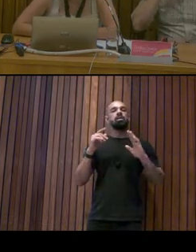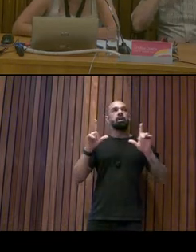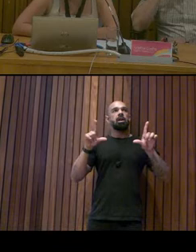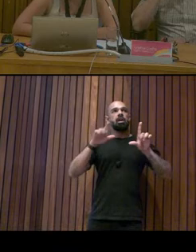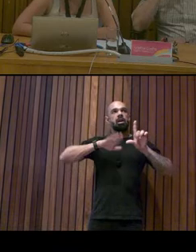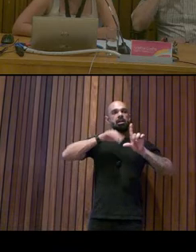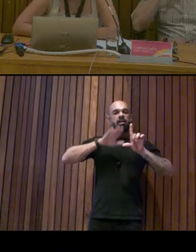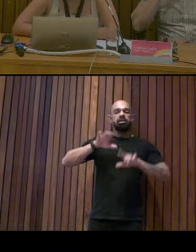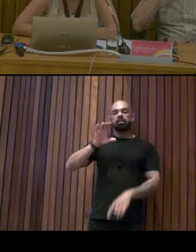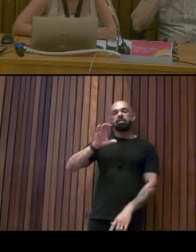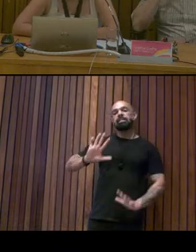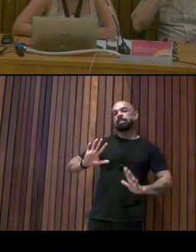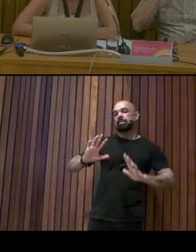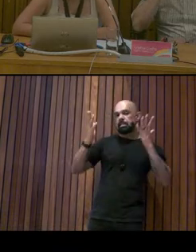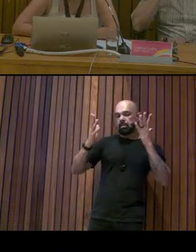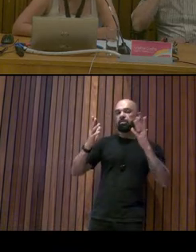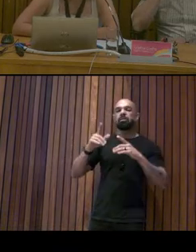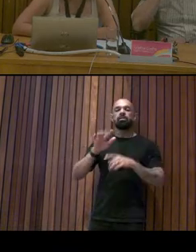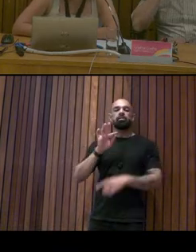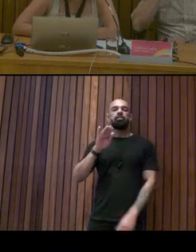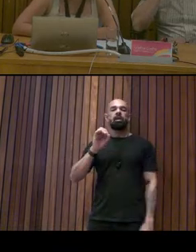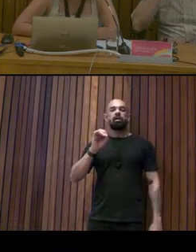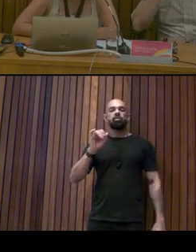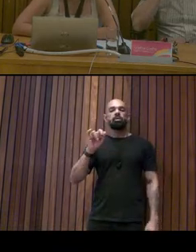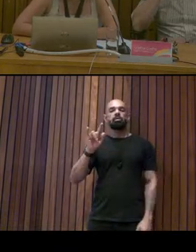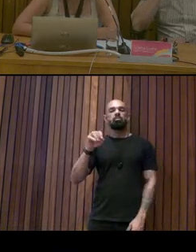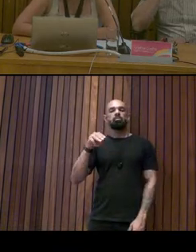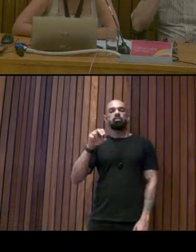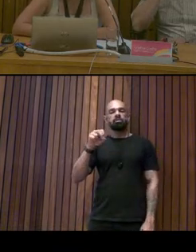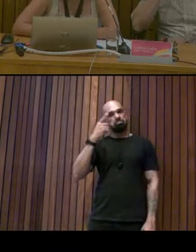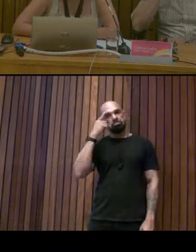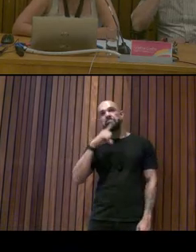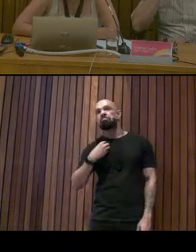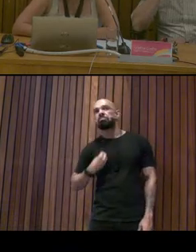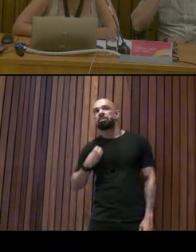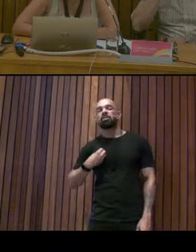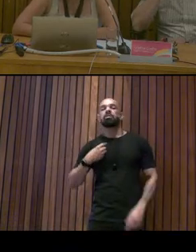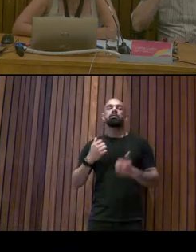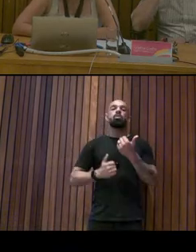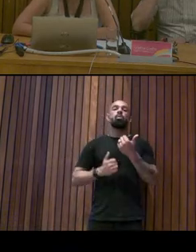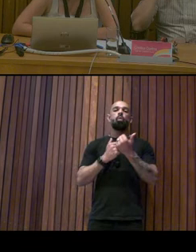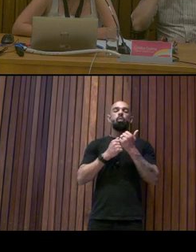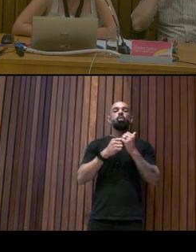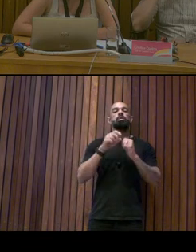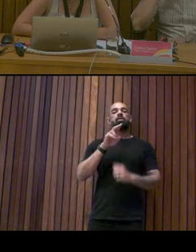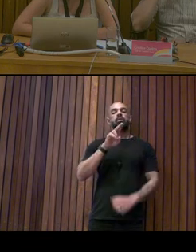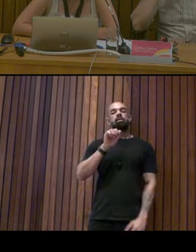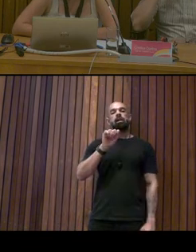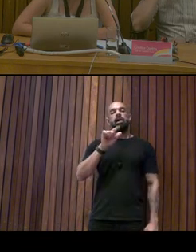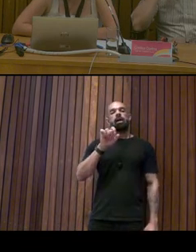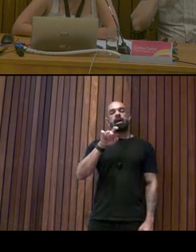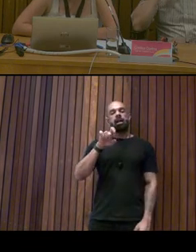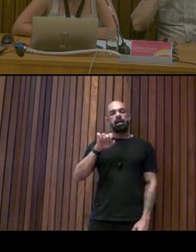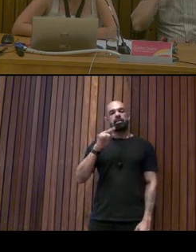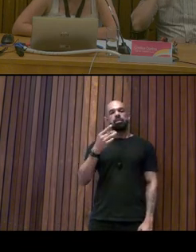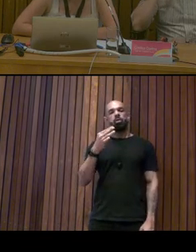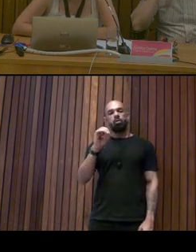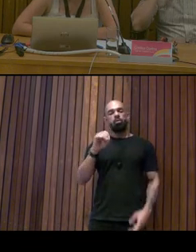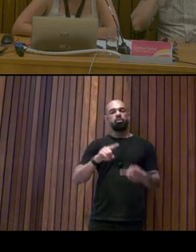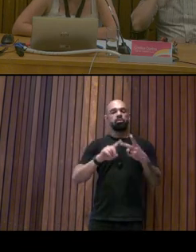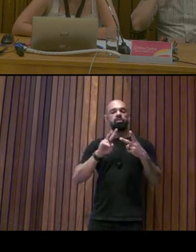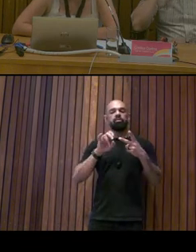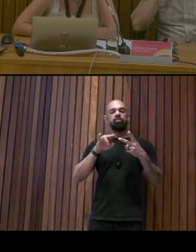Albano, também aí, e que teve como colaboração Alex Augusto Venâncio